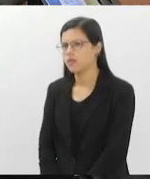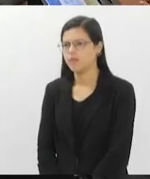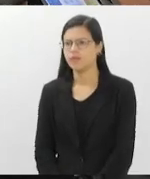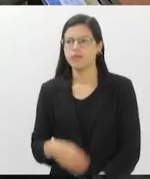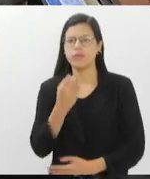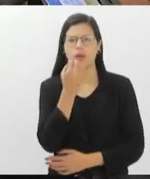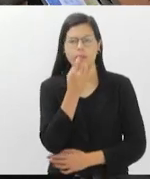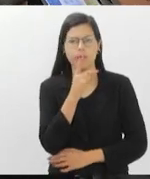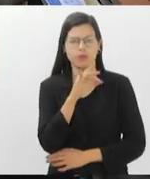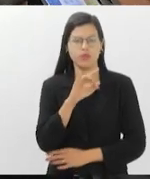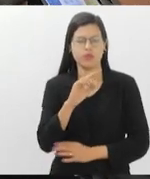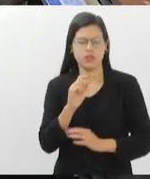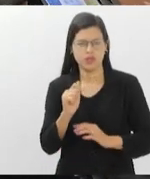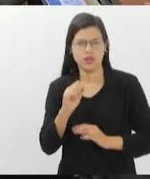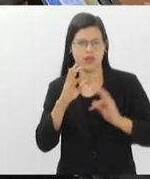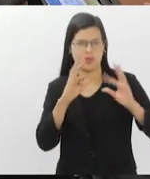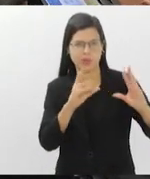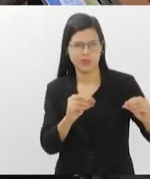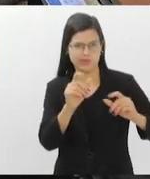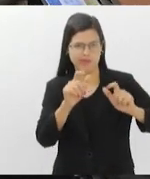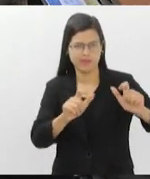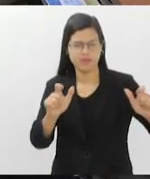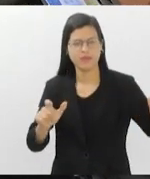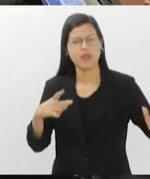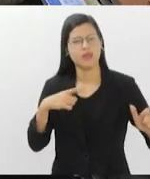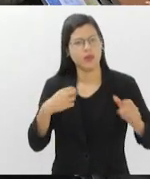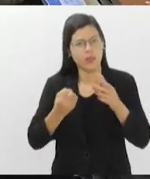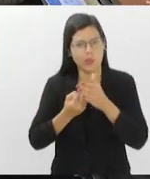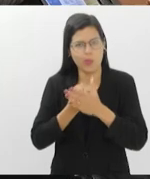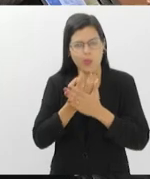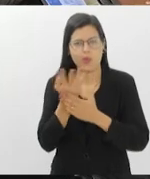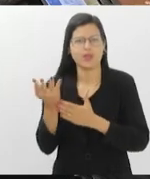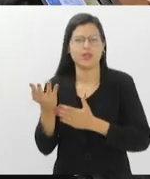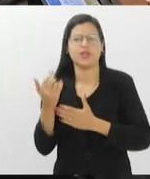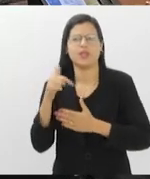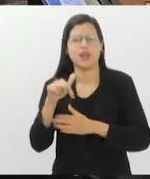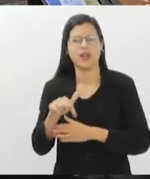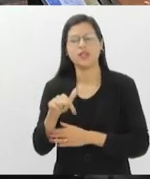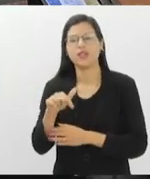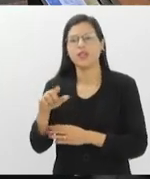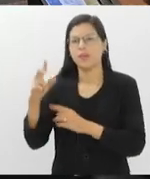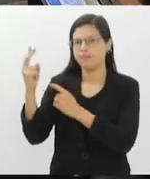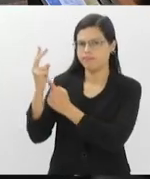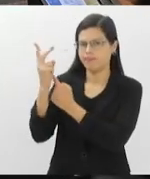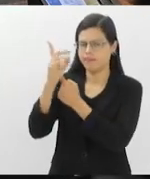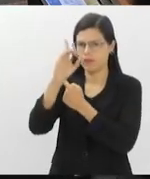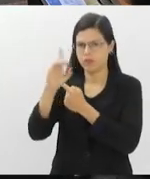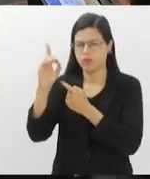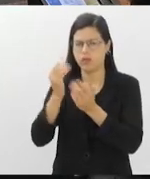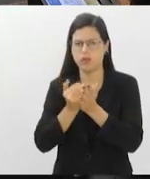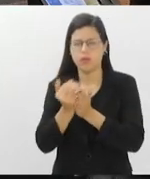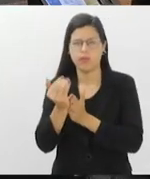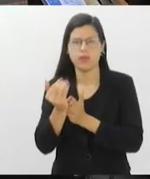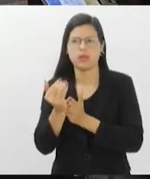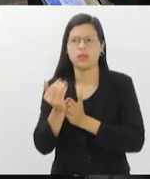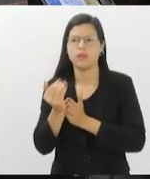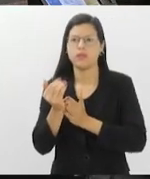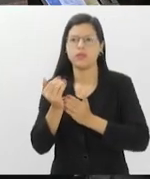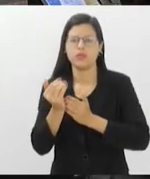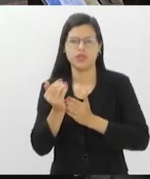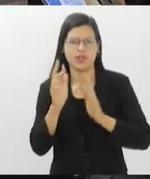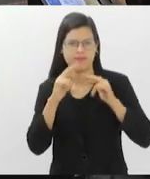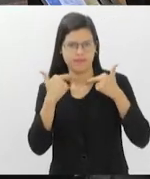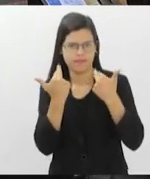Bom dia a todos e todas. Havendo o número legal e sob a proteção de Deus, iniciamos os